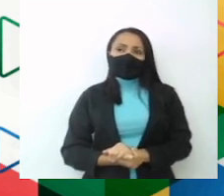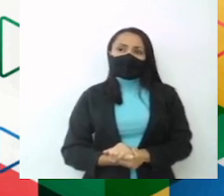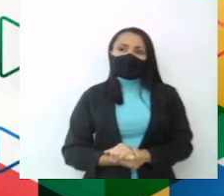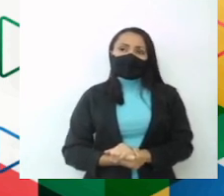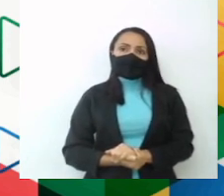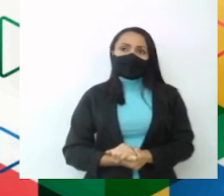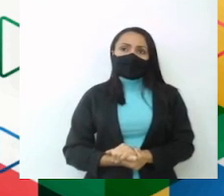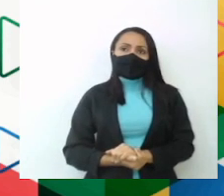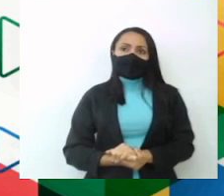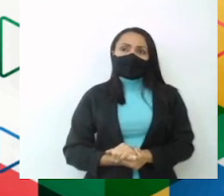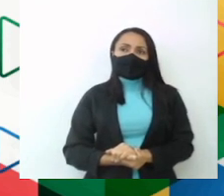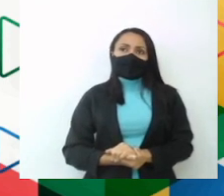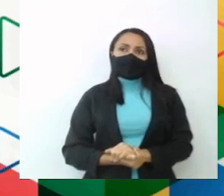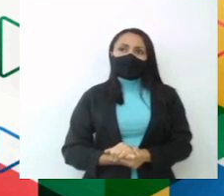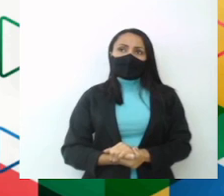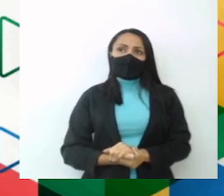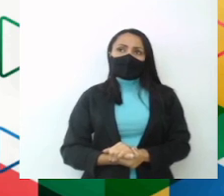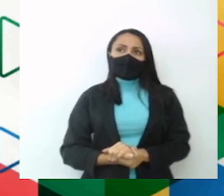exemplo aí.